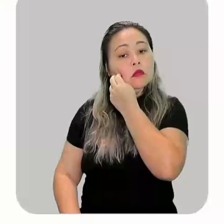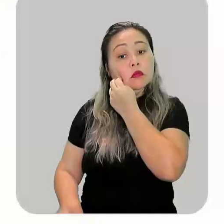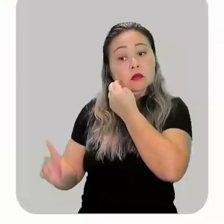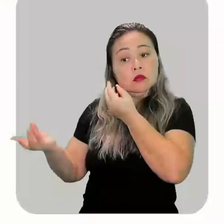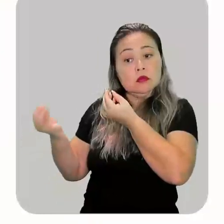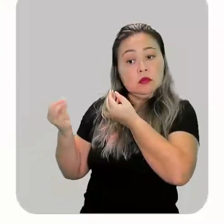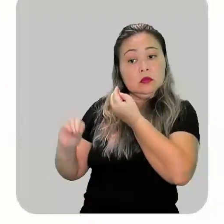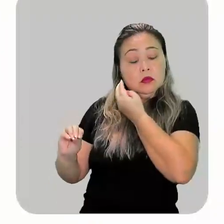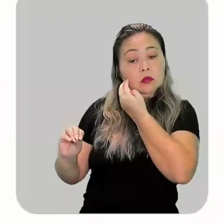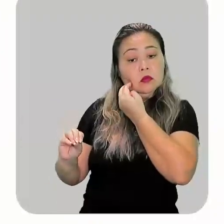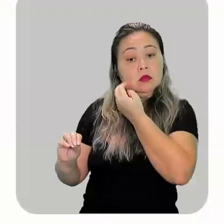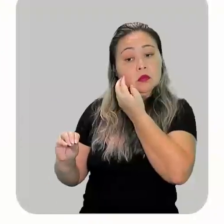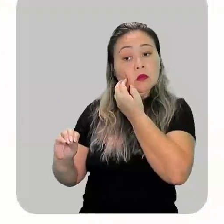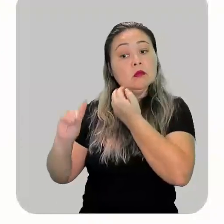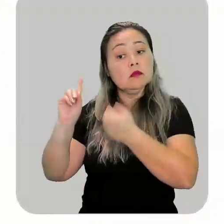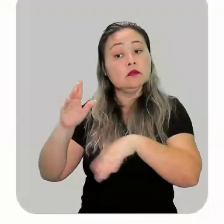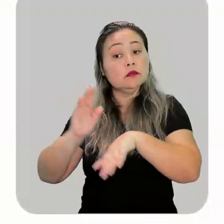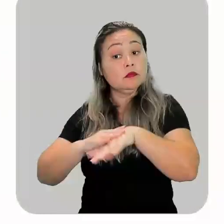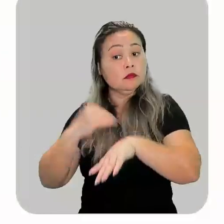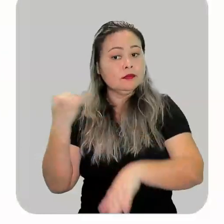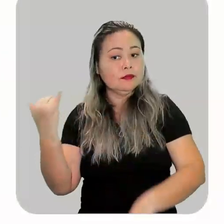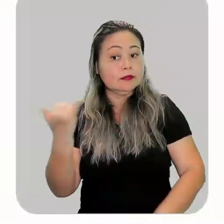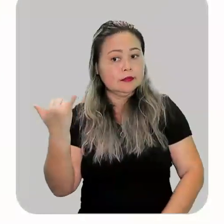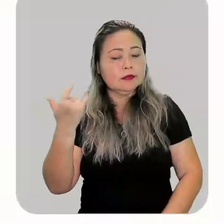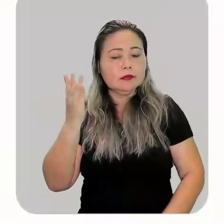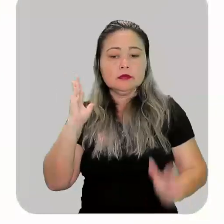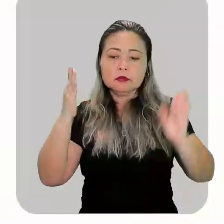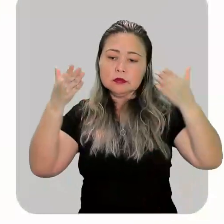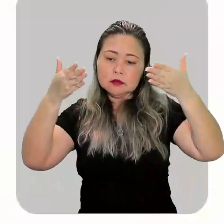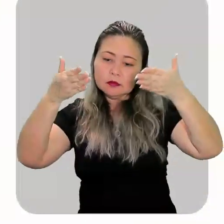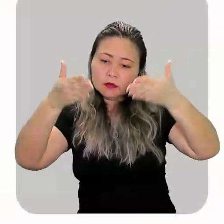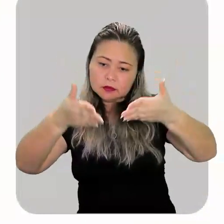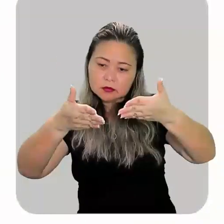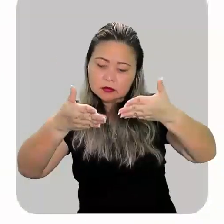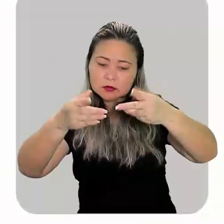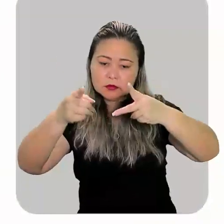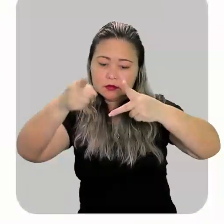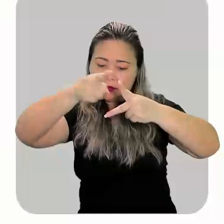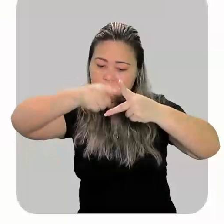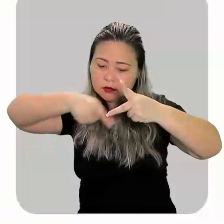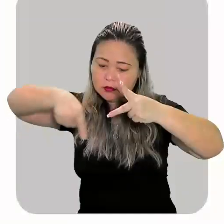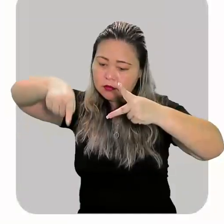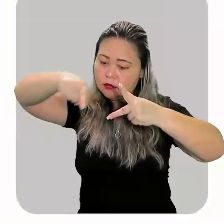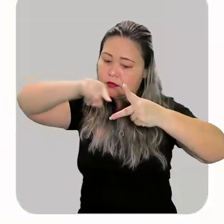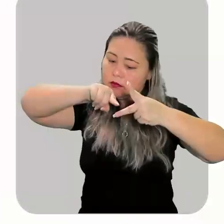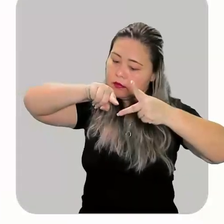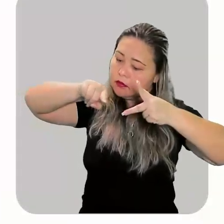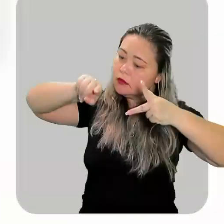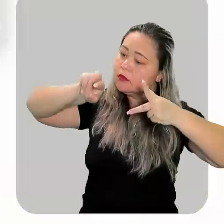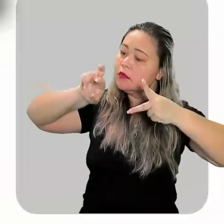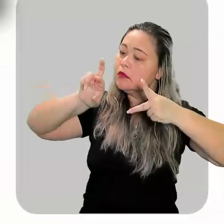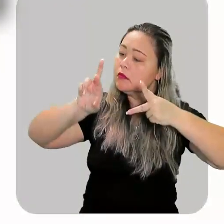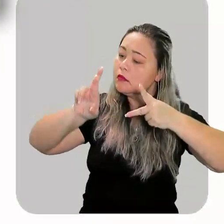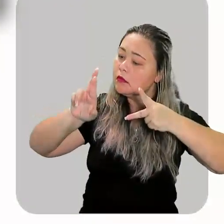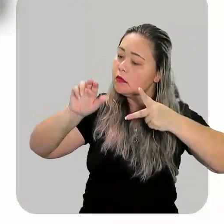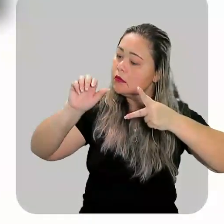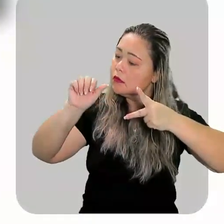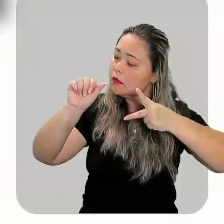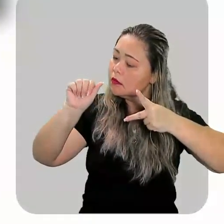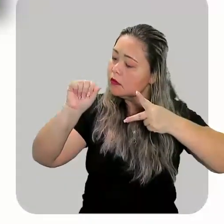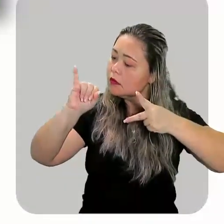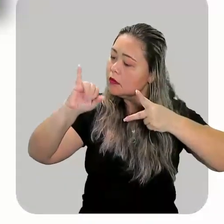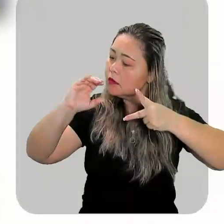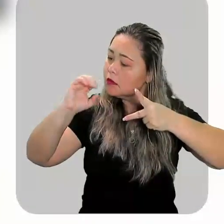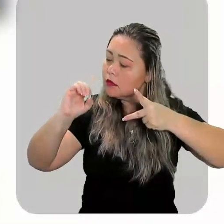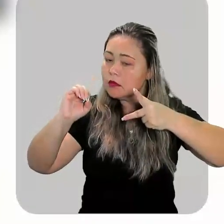como complemento do assunto, mas o importante é saber o centro da circunferência e o raio. Isso que está envolvido na